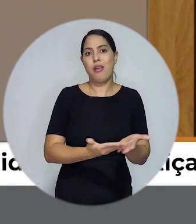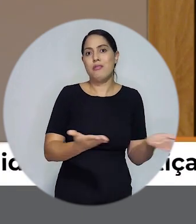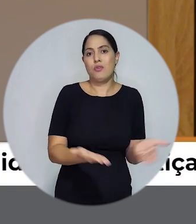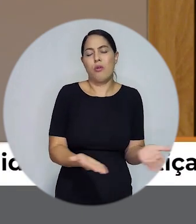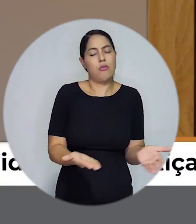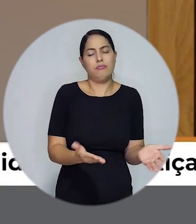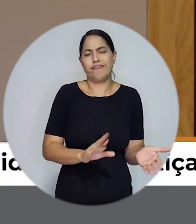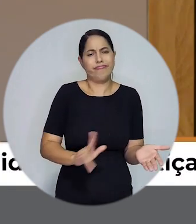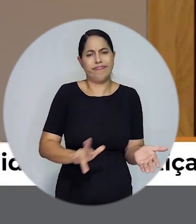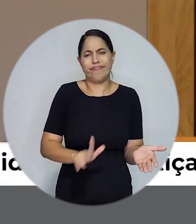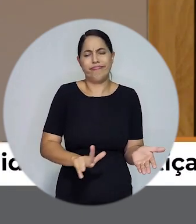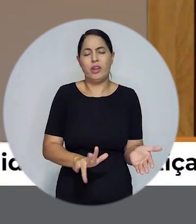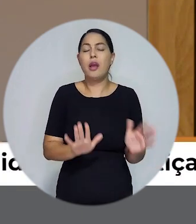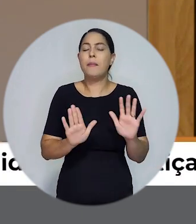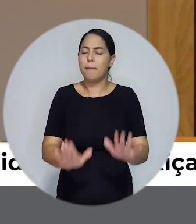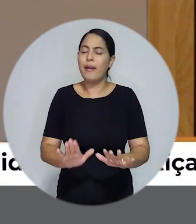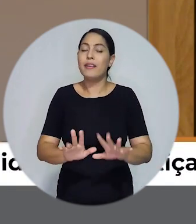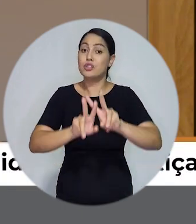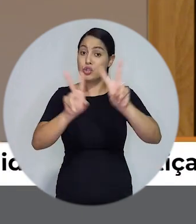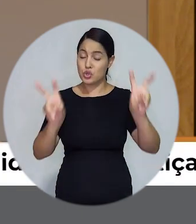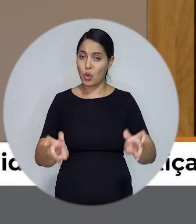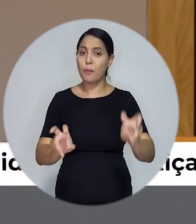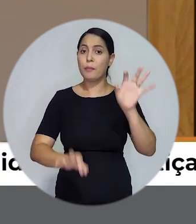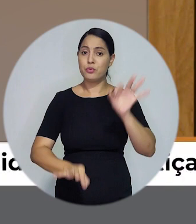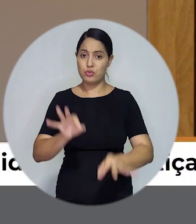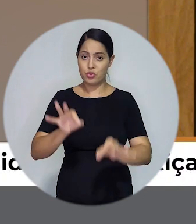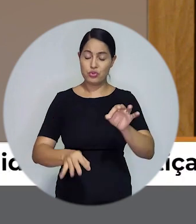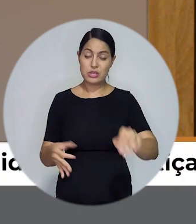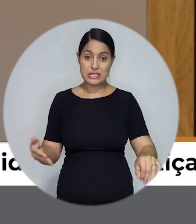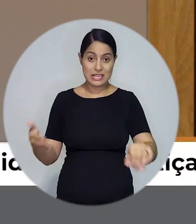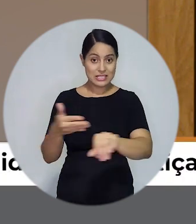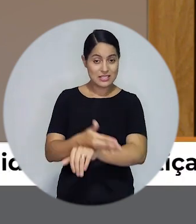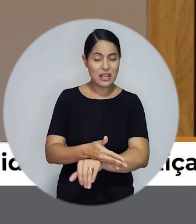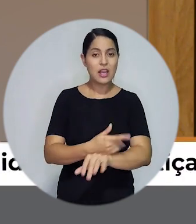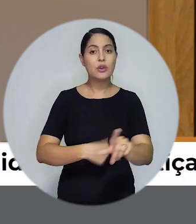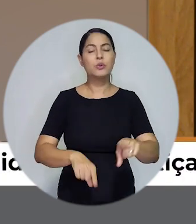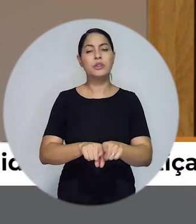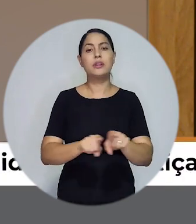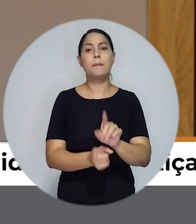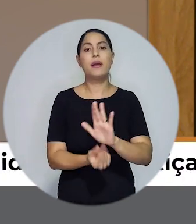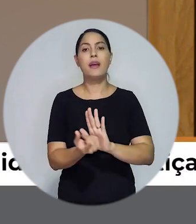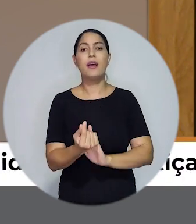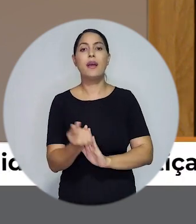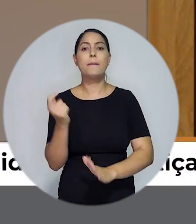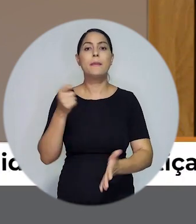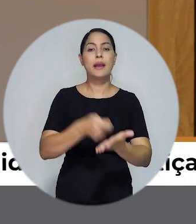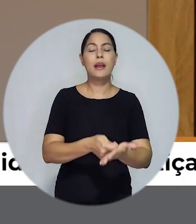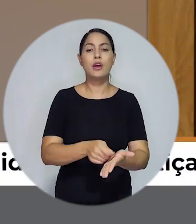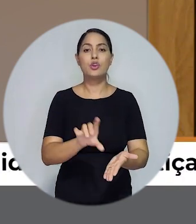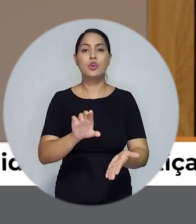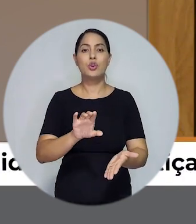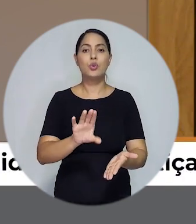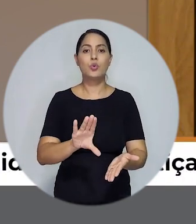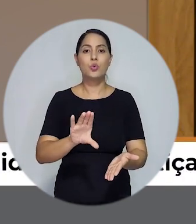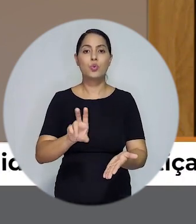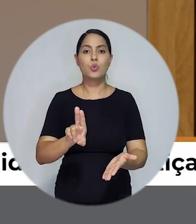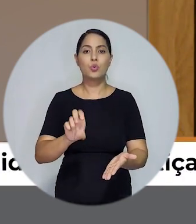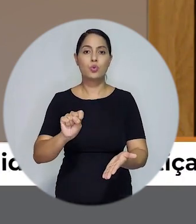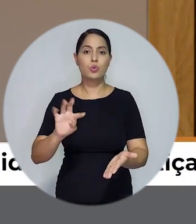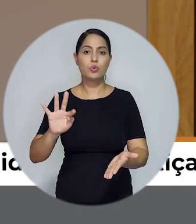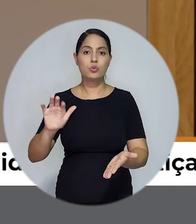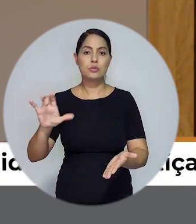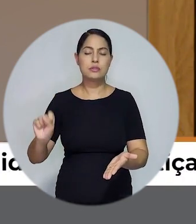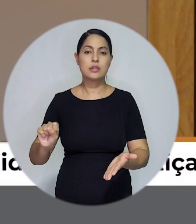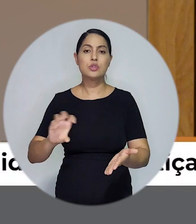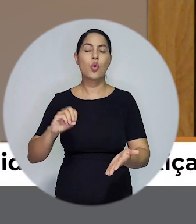mas certamente a discussão sobre acesso à justiça e custas judiciárias e